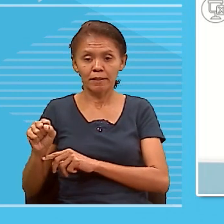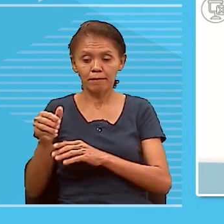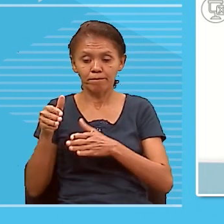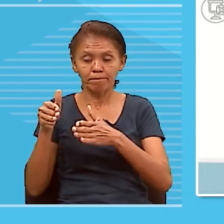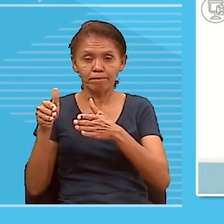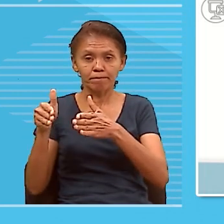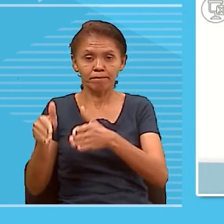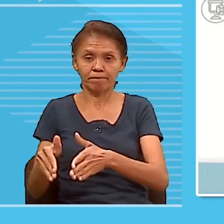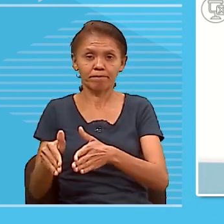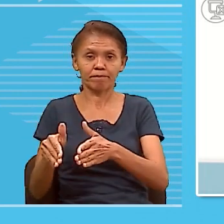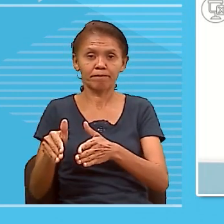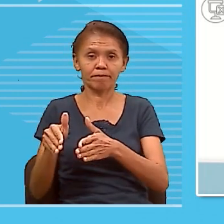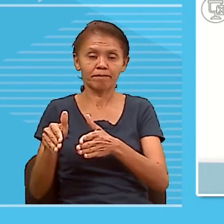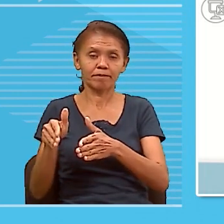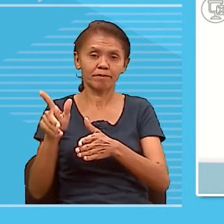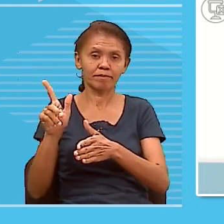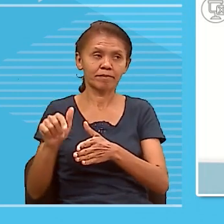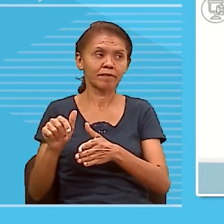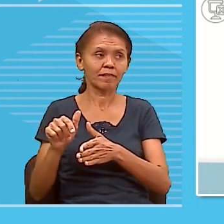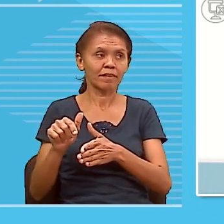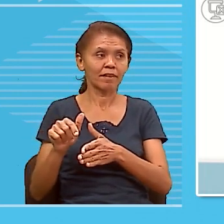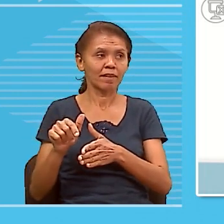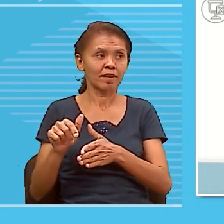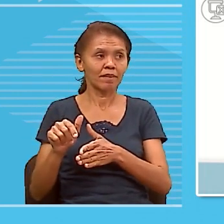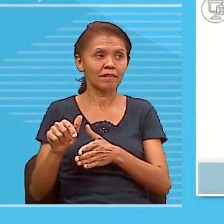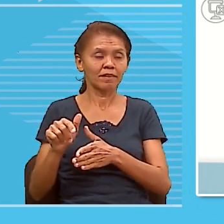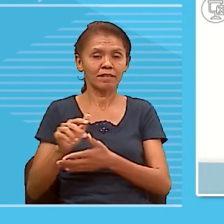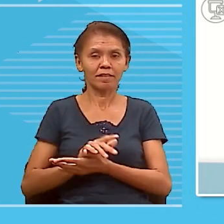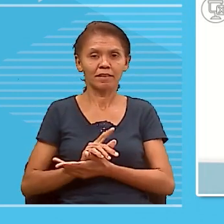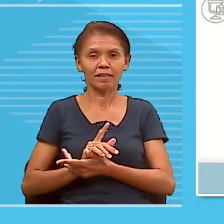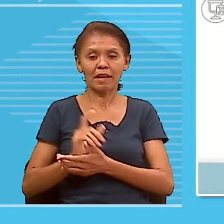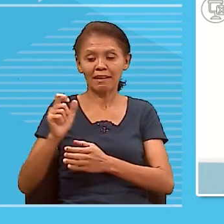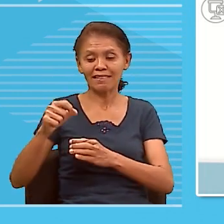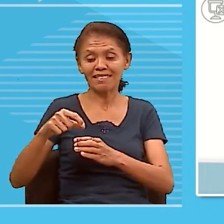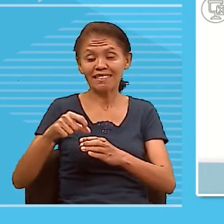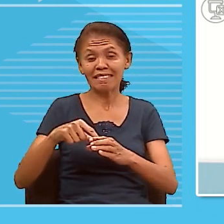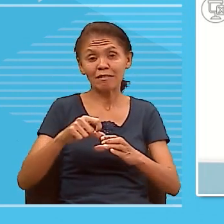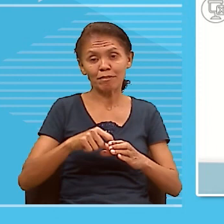ele enfatiza as sementes plantadas